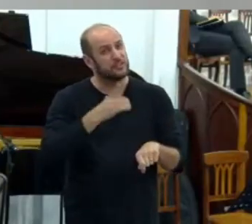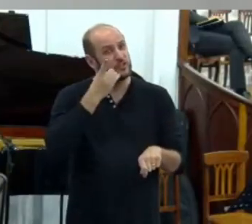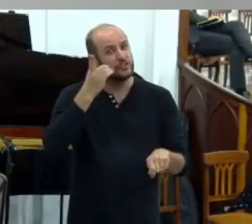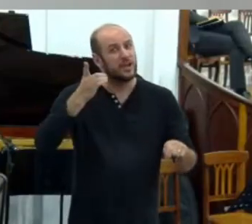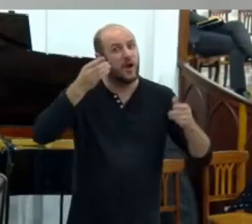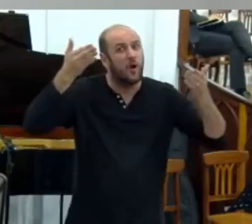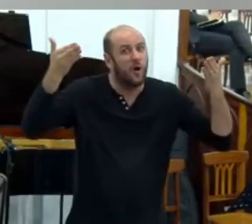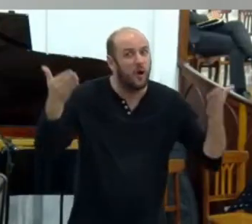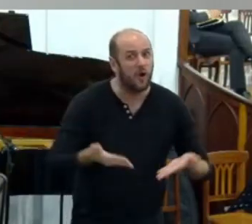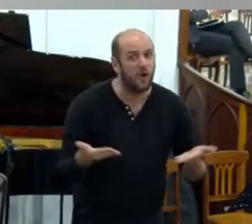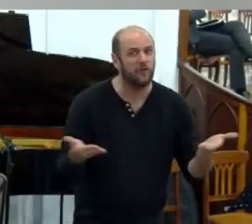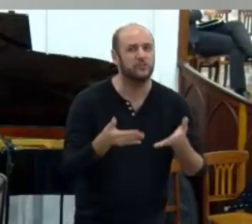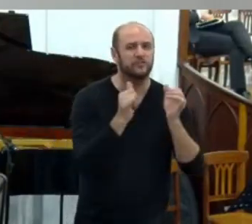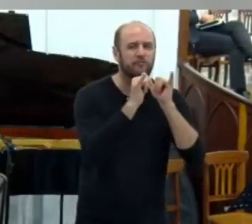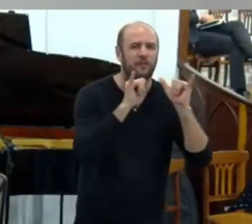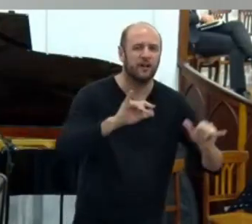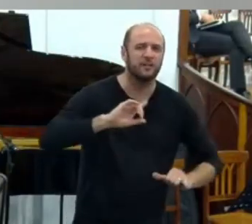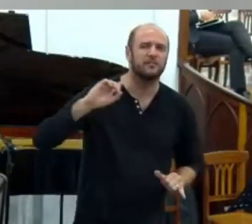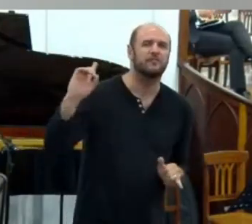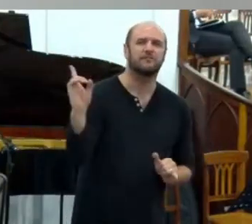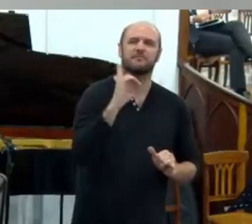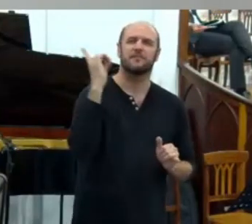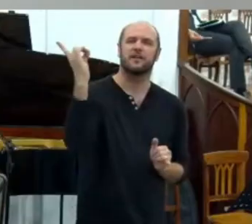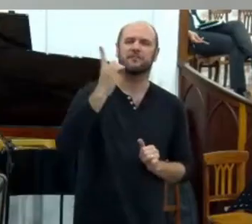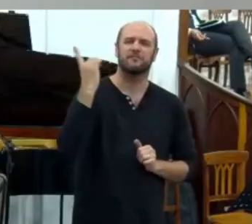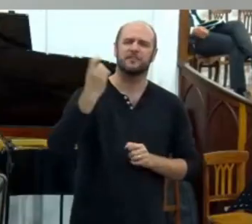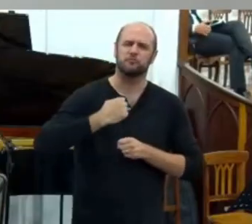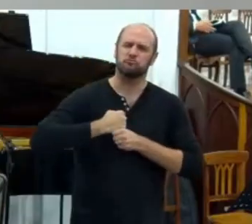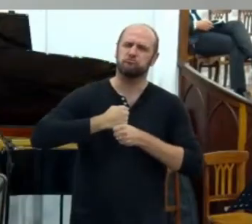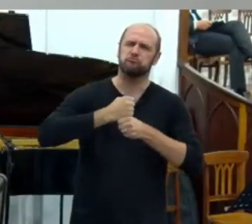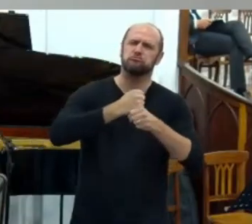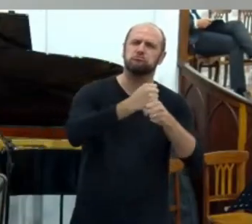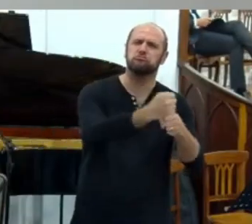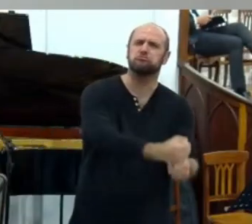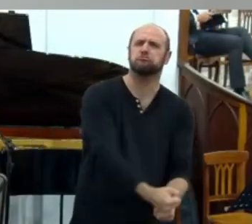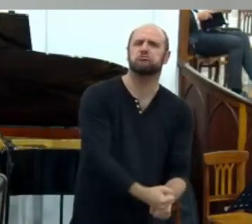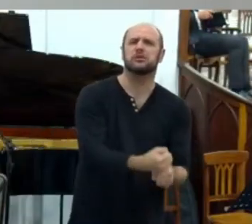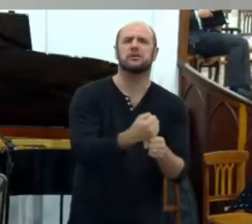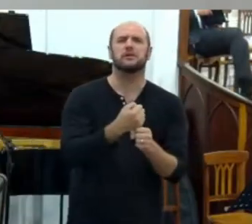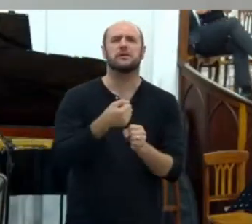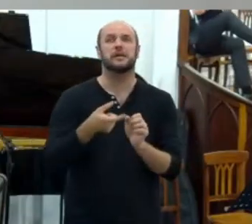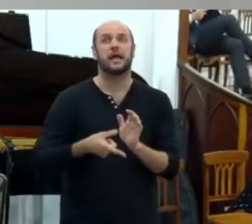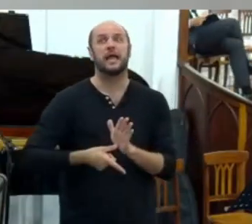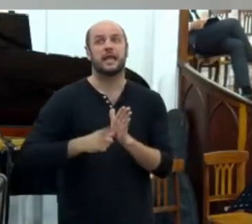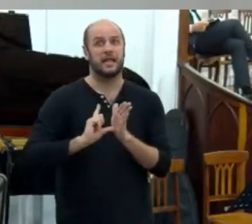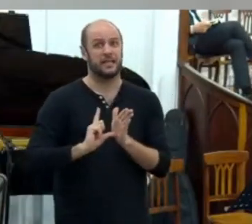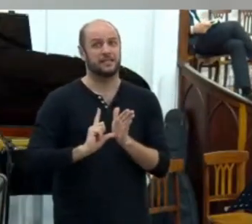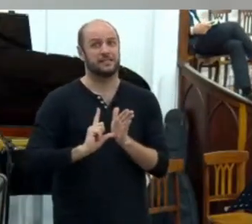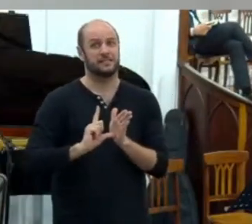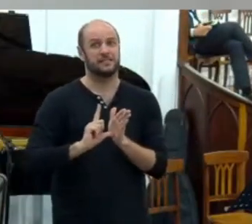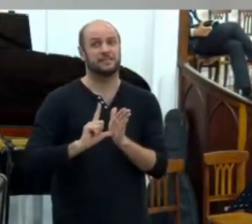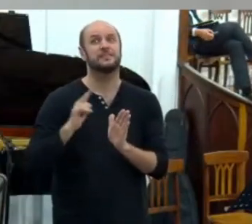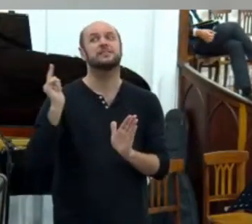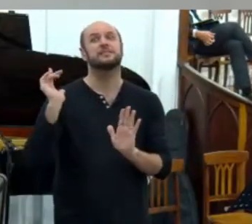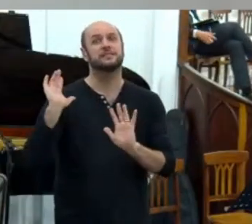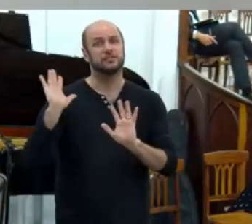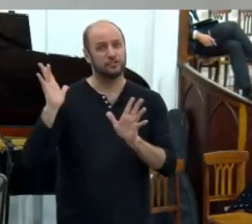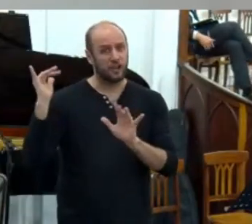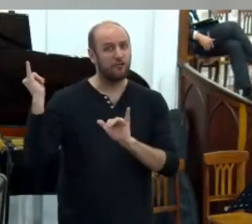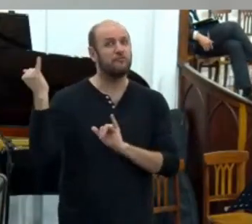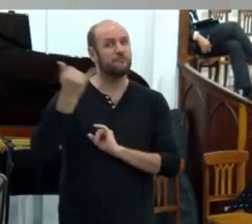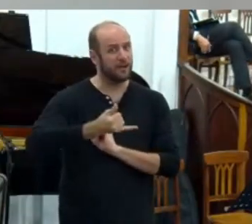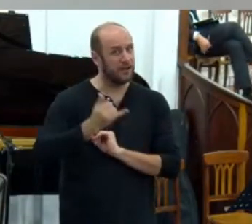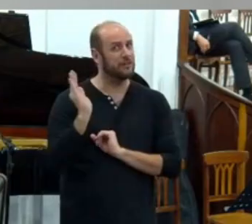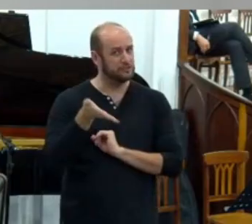hoje, falando por Davi, muito tempo depois, segundo antes tinha sido